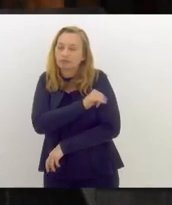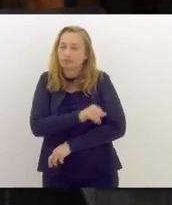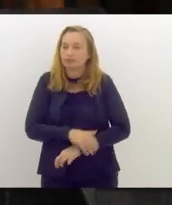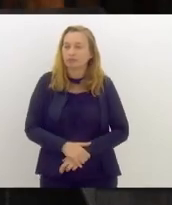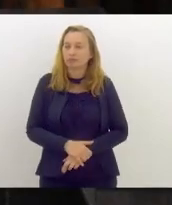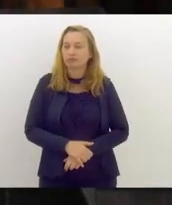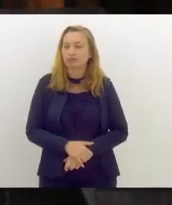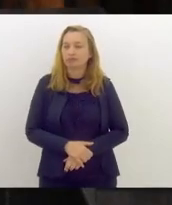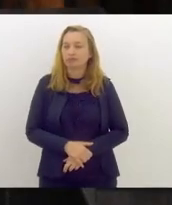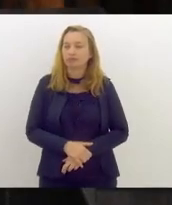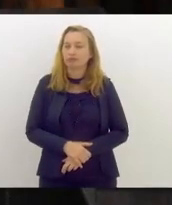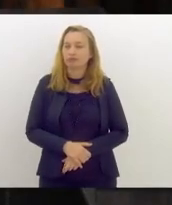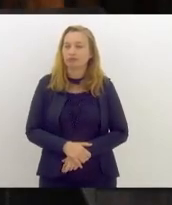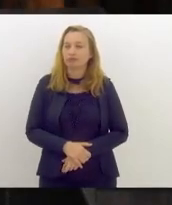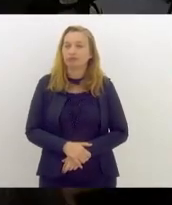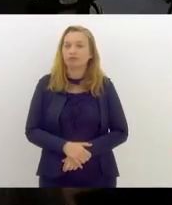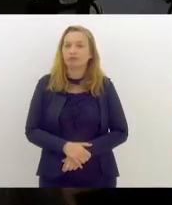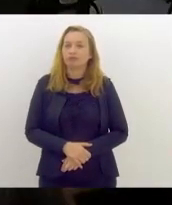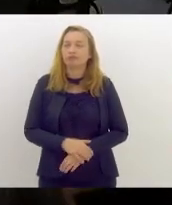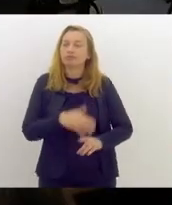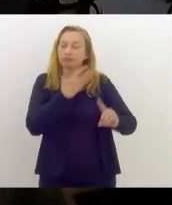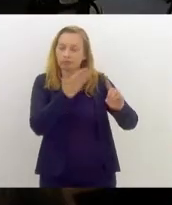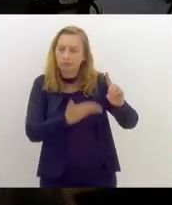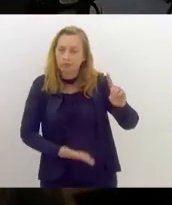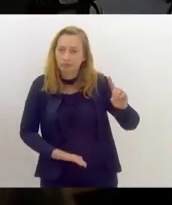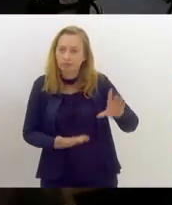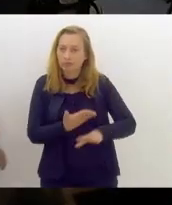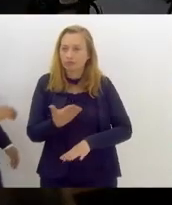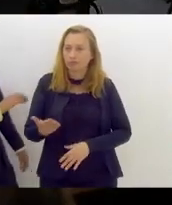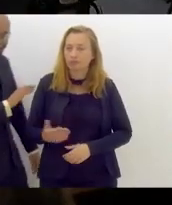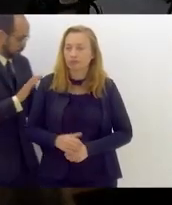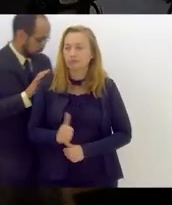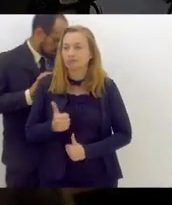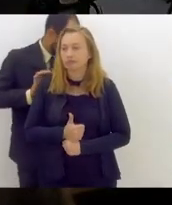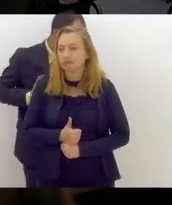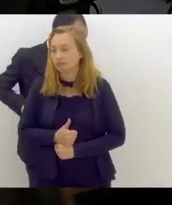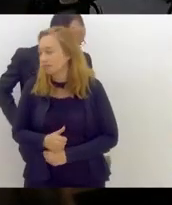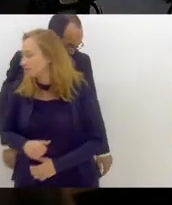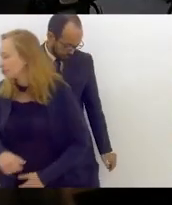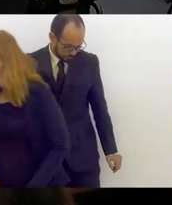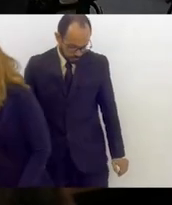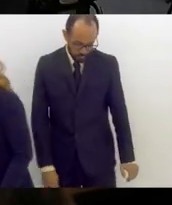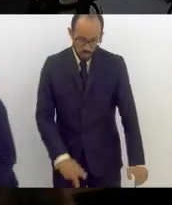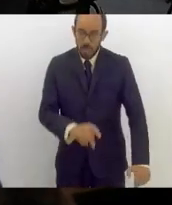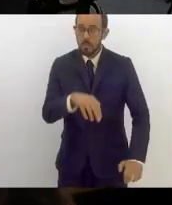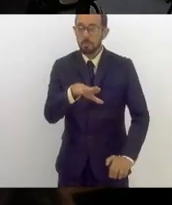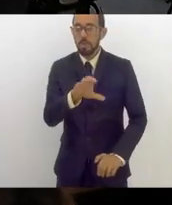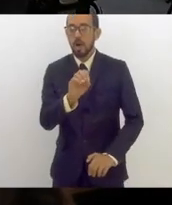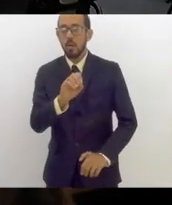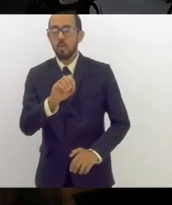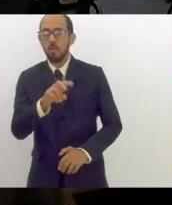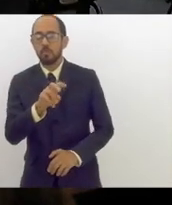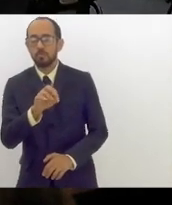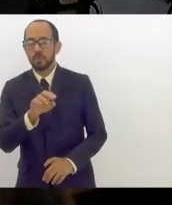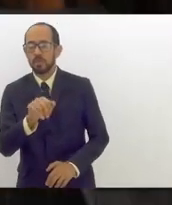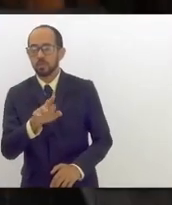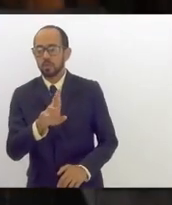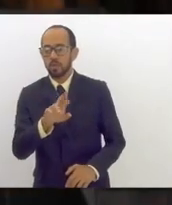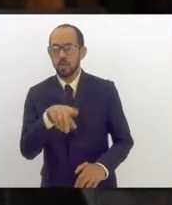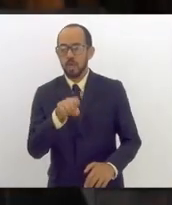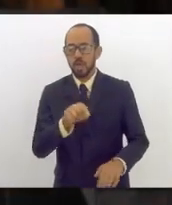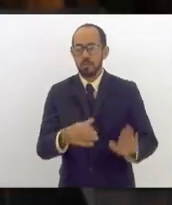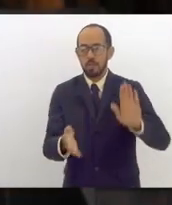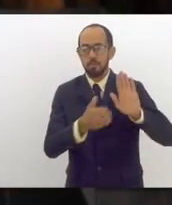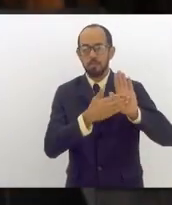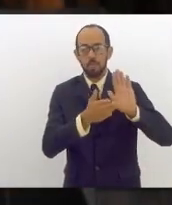cumprimentar aqui os homenageados O Paulo Vitor como eu falei é uma jovem promessa da advocacia